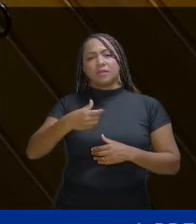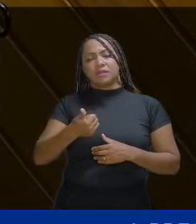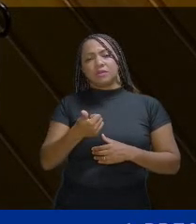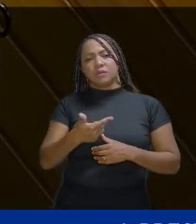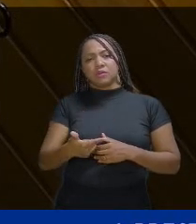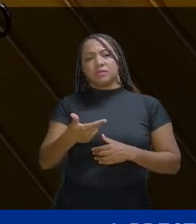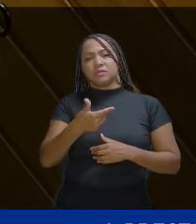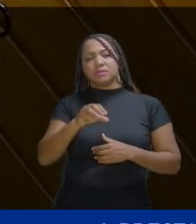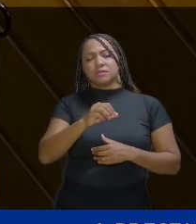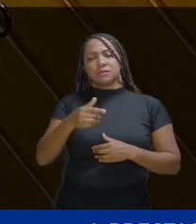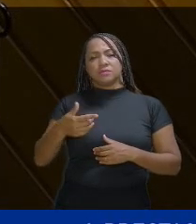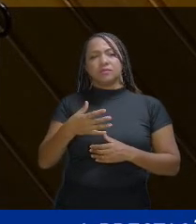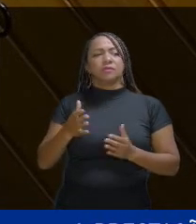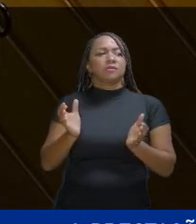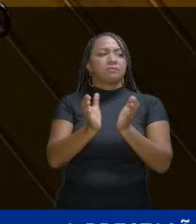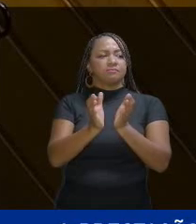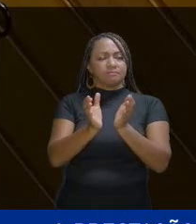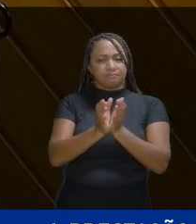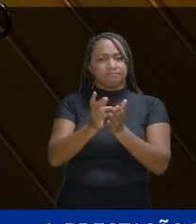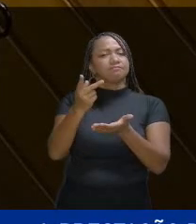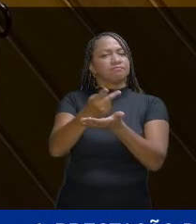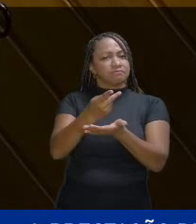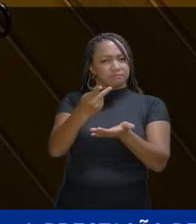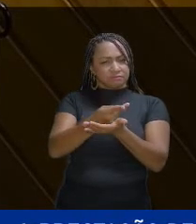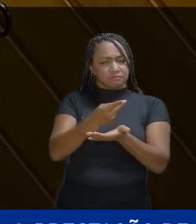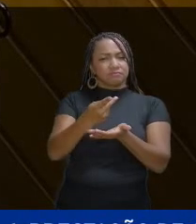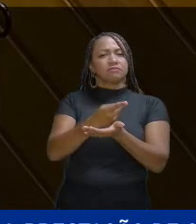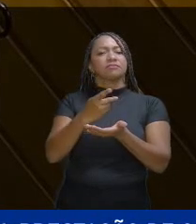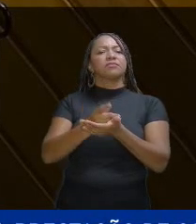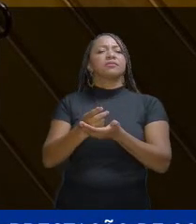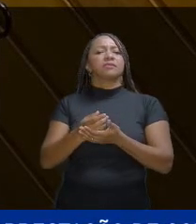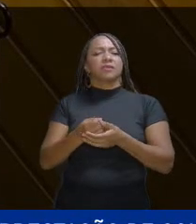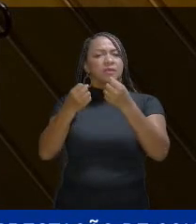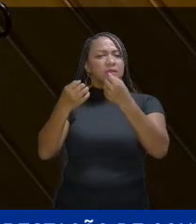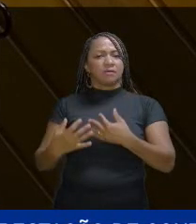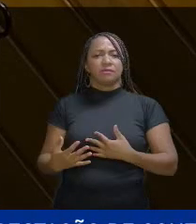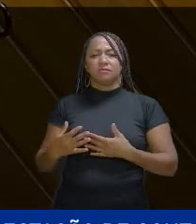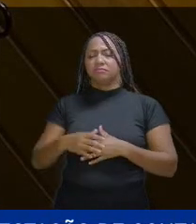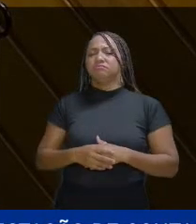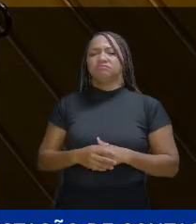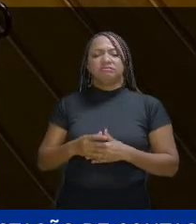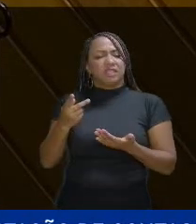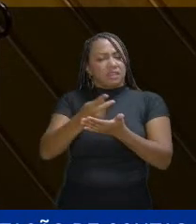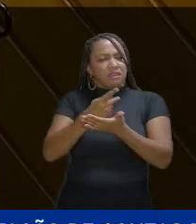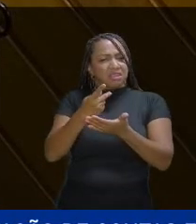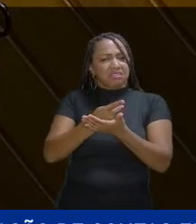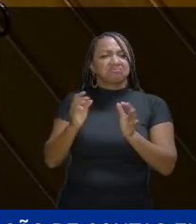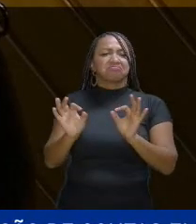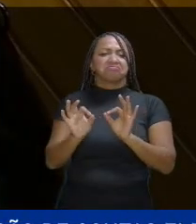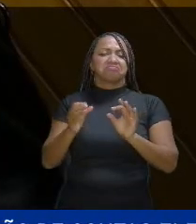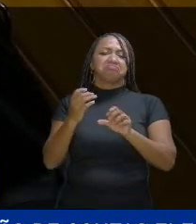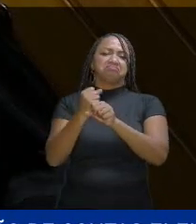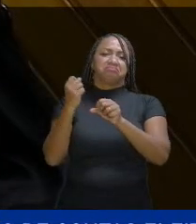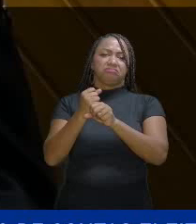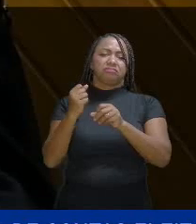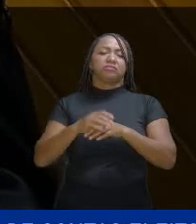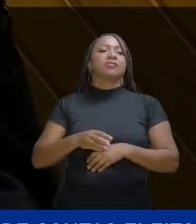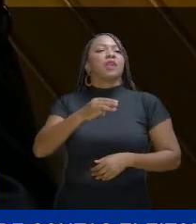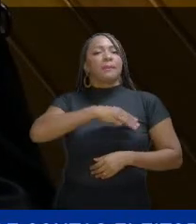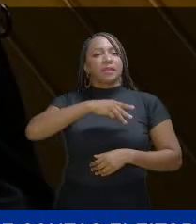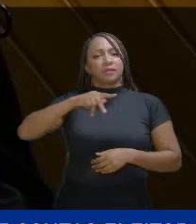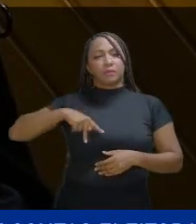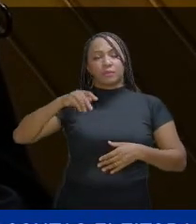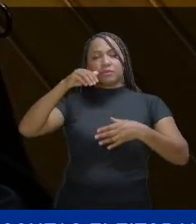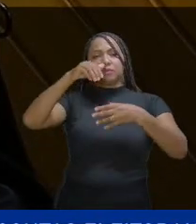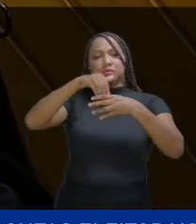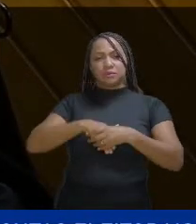unidade técnica considerou que essa falha, embora insanável, não comprometeu a regularidade das contas. O Ministério Público